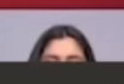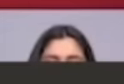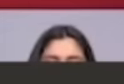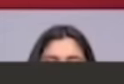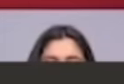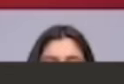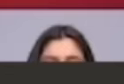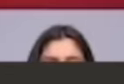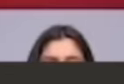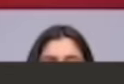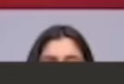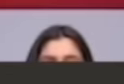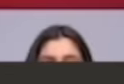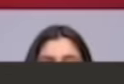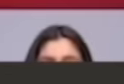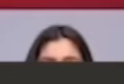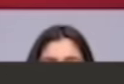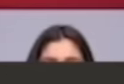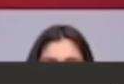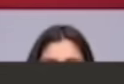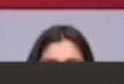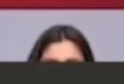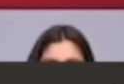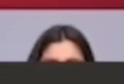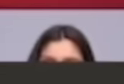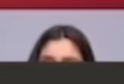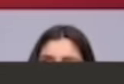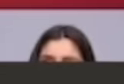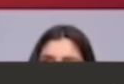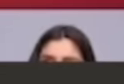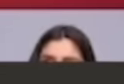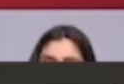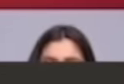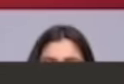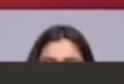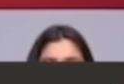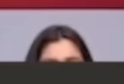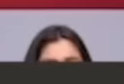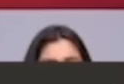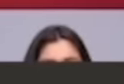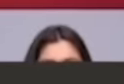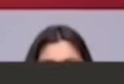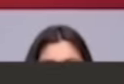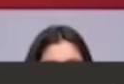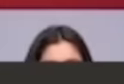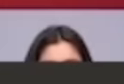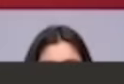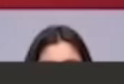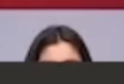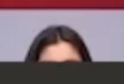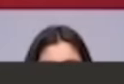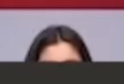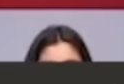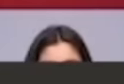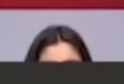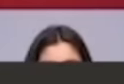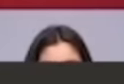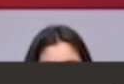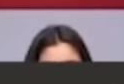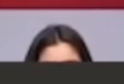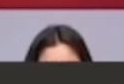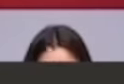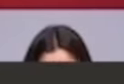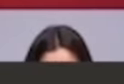forma muito clara não se pode dizer eh uma tentativa eh de golpe não